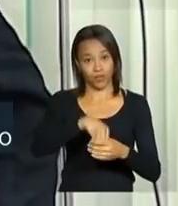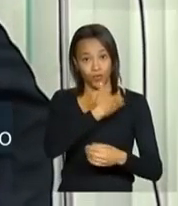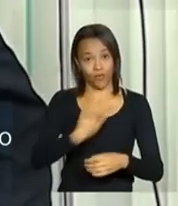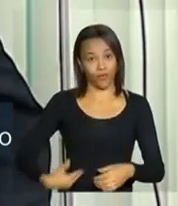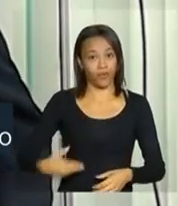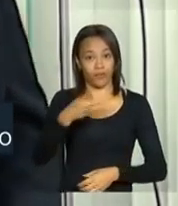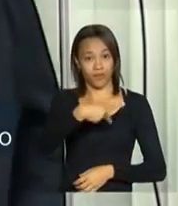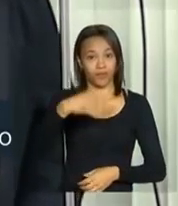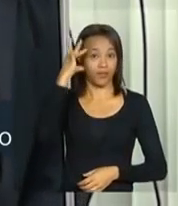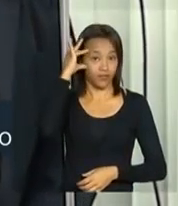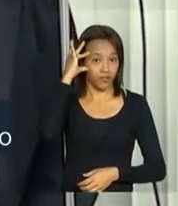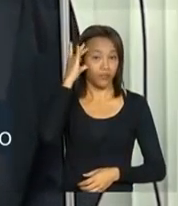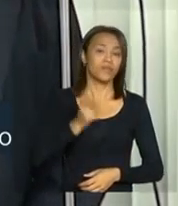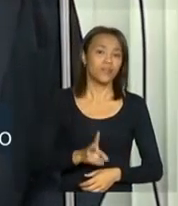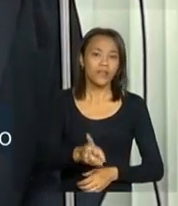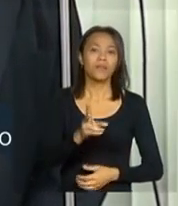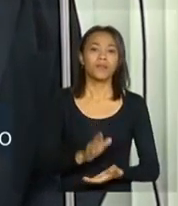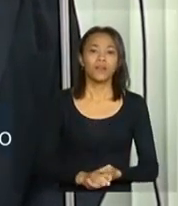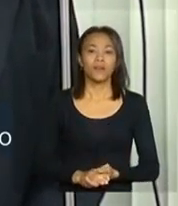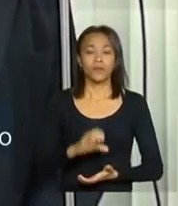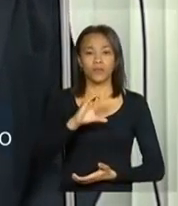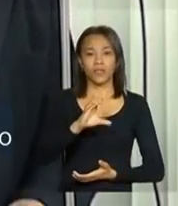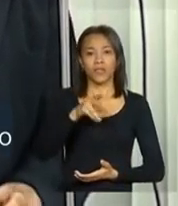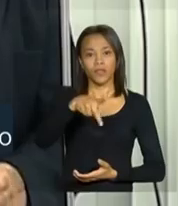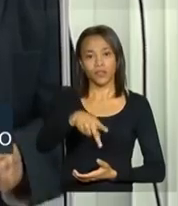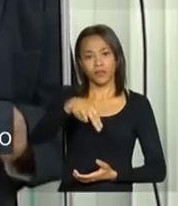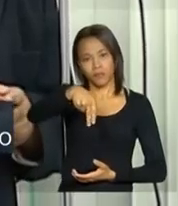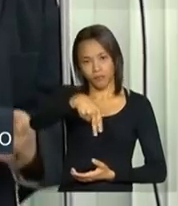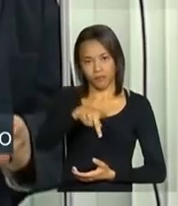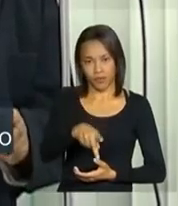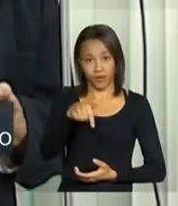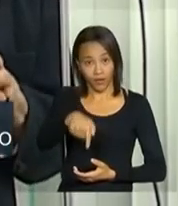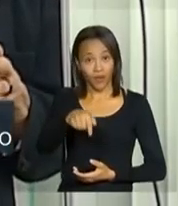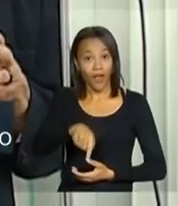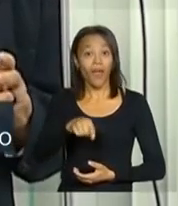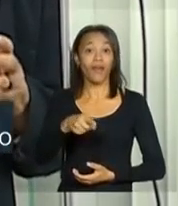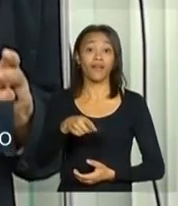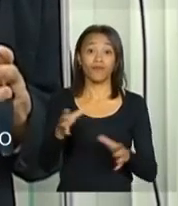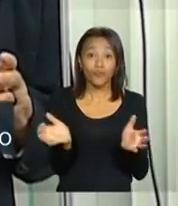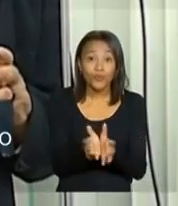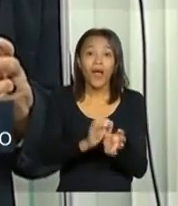Essa é a mesma abordagem do CNPq. O CNPq hoje é um órgão importante,